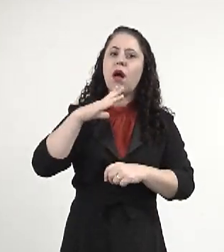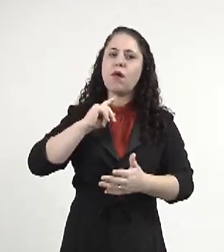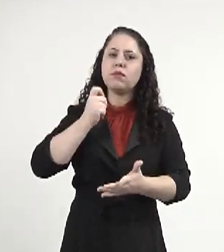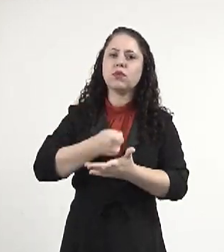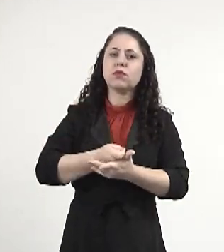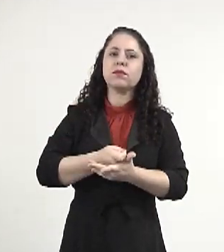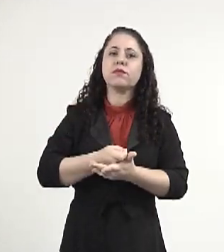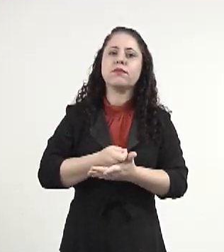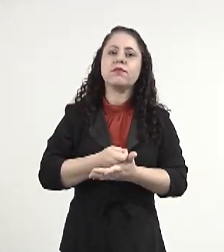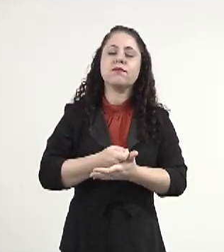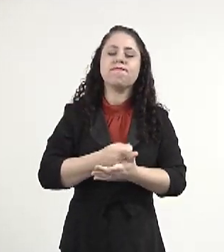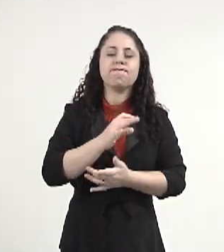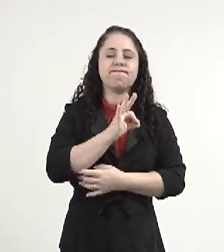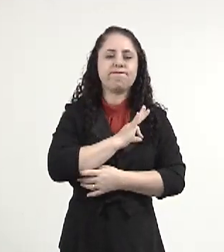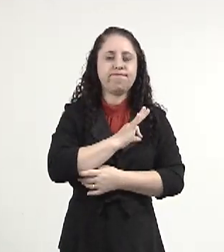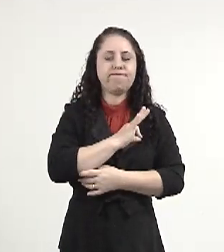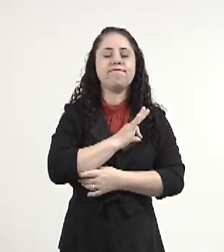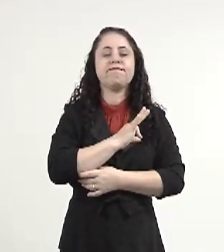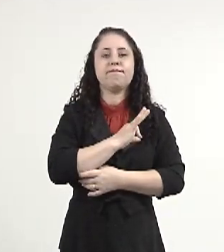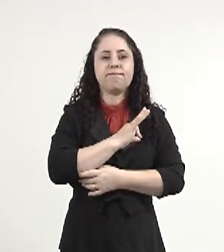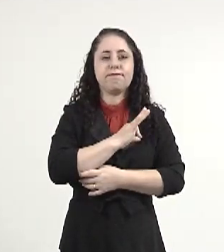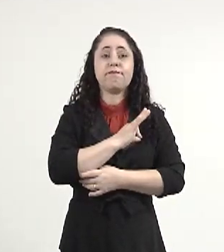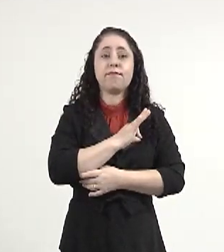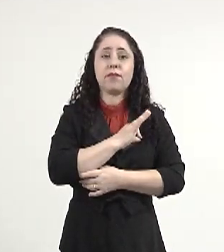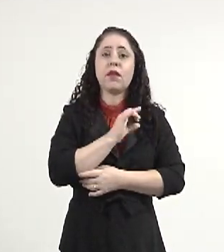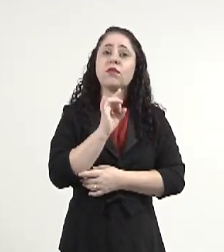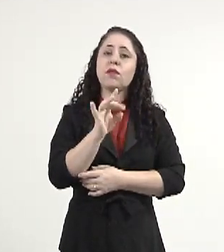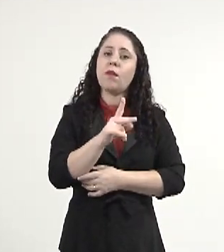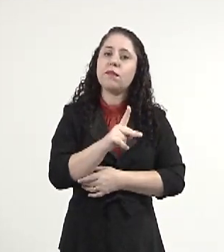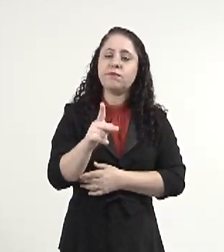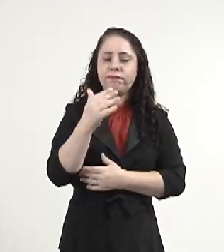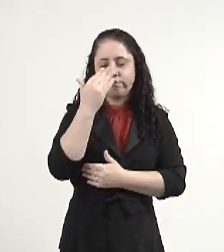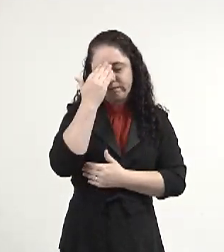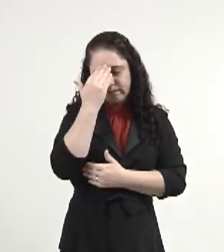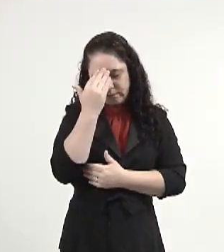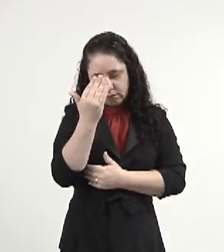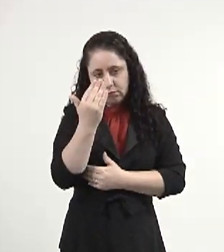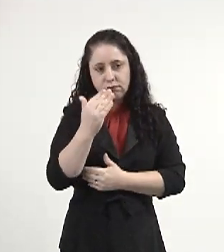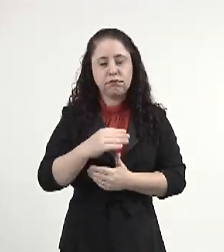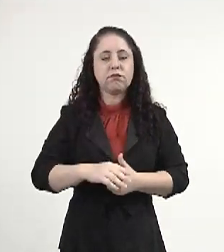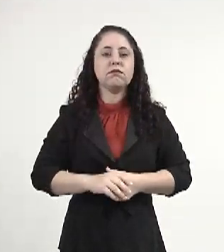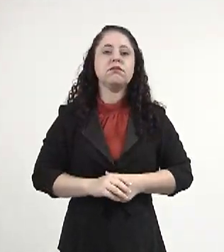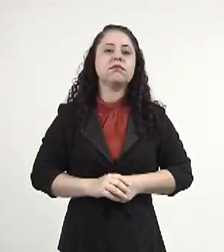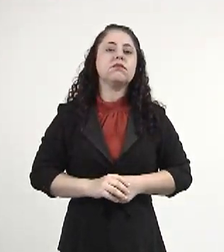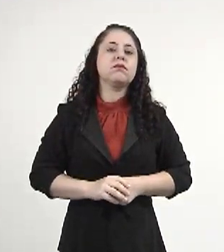efetiva da polícia. Era isso, presidente. Muito obrigada.